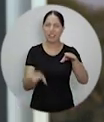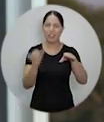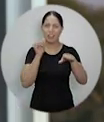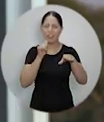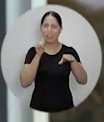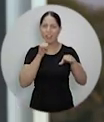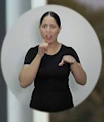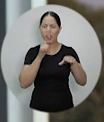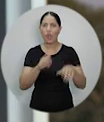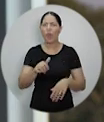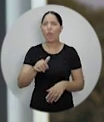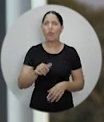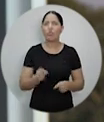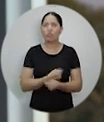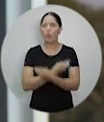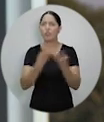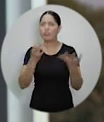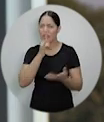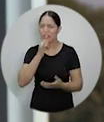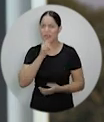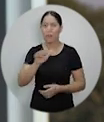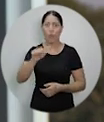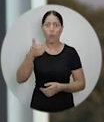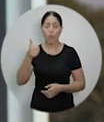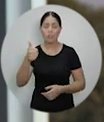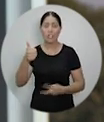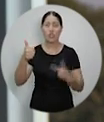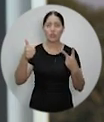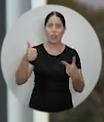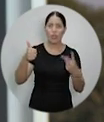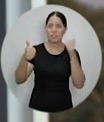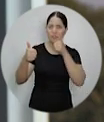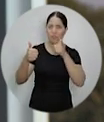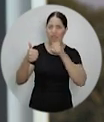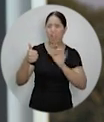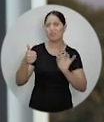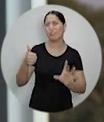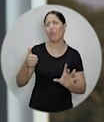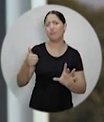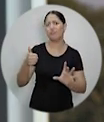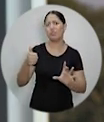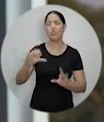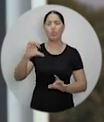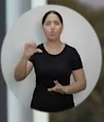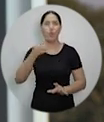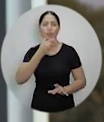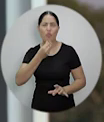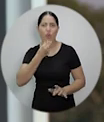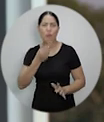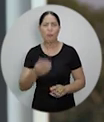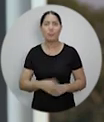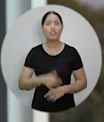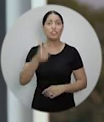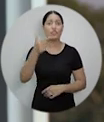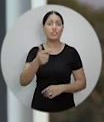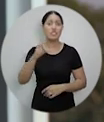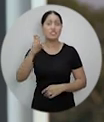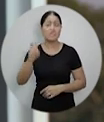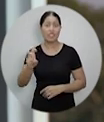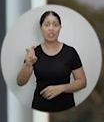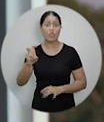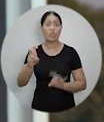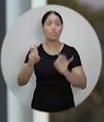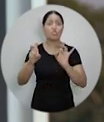eleitas. De 11 cargos da mesa diretora, somente 2 são ocupados por mulheres. Dentre 25